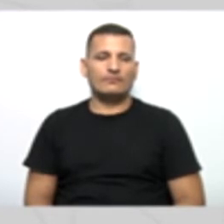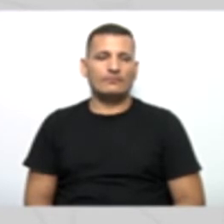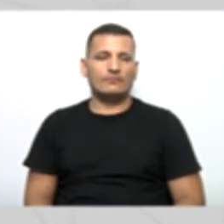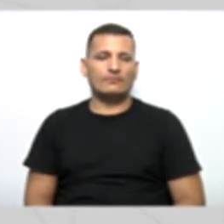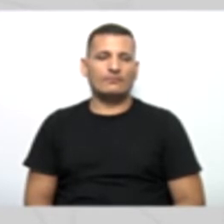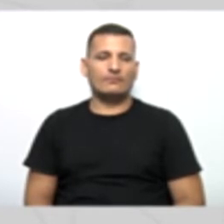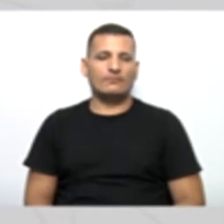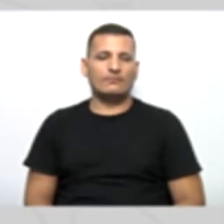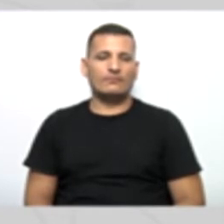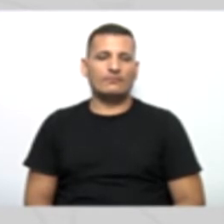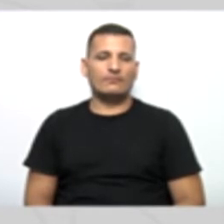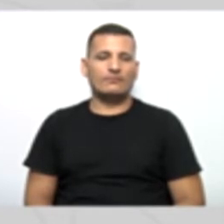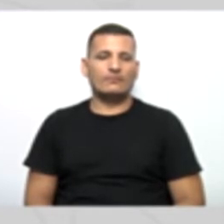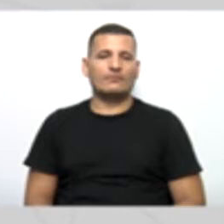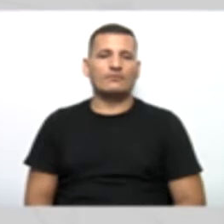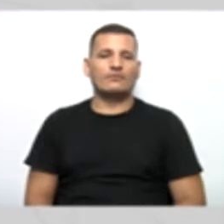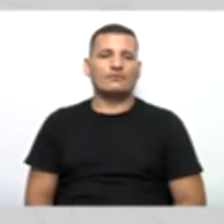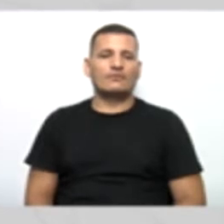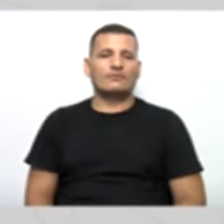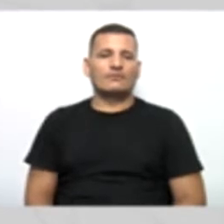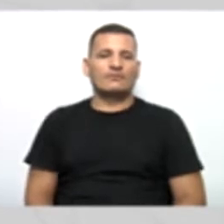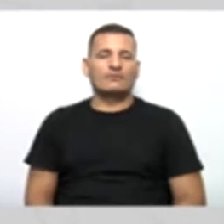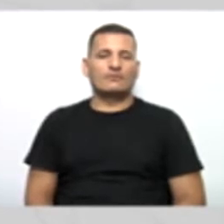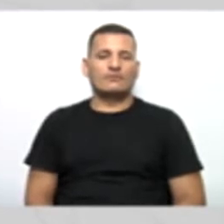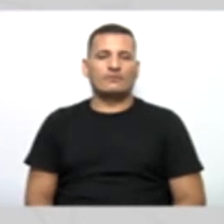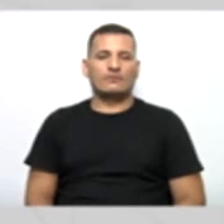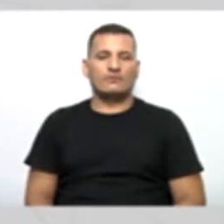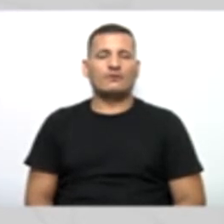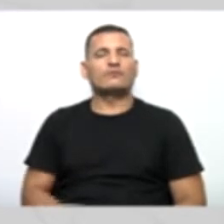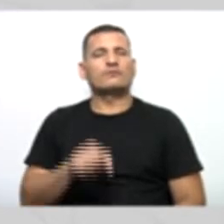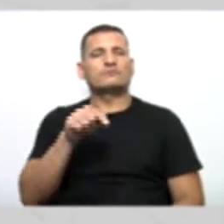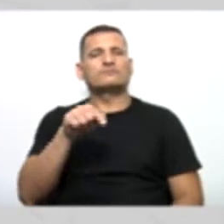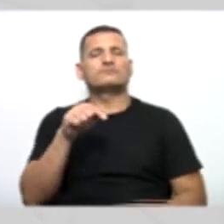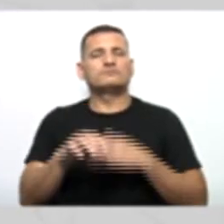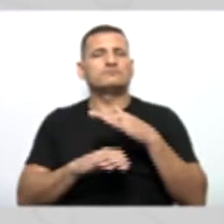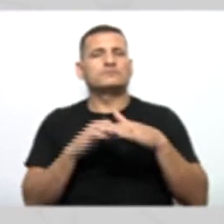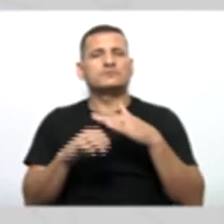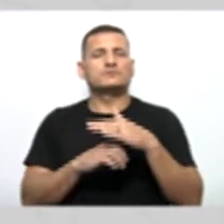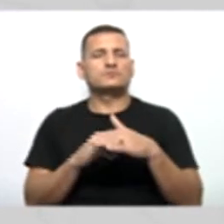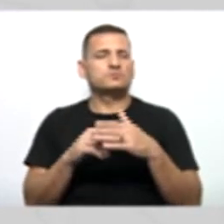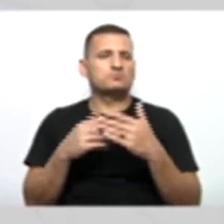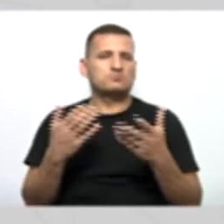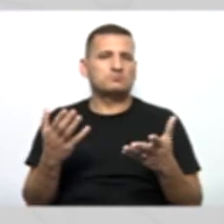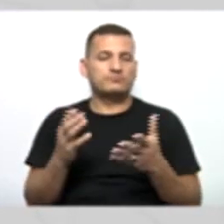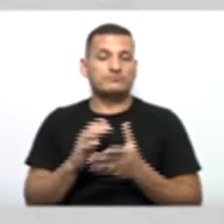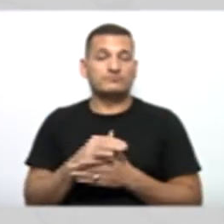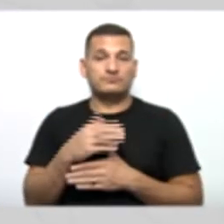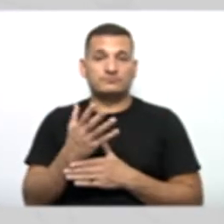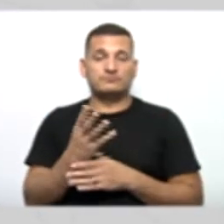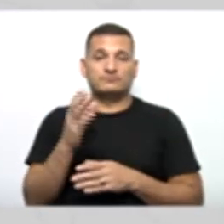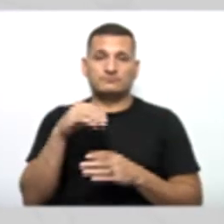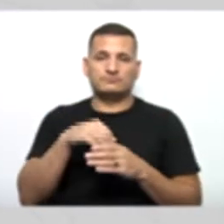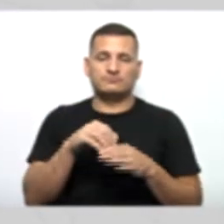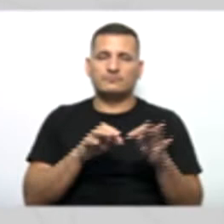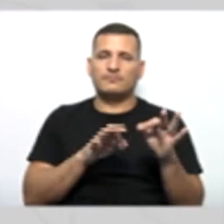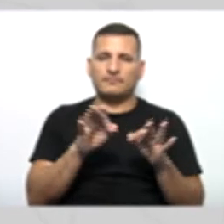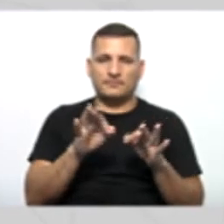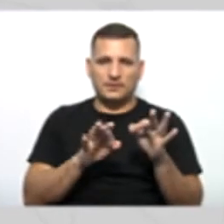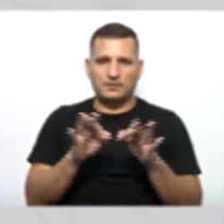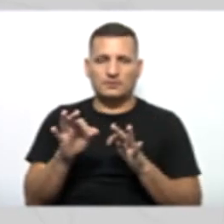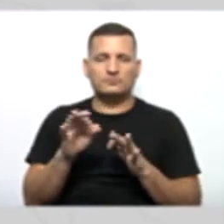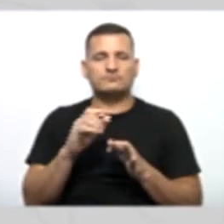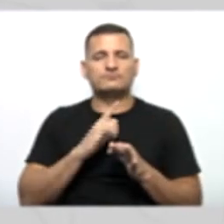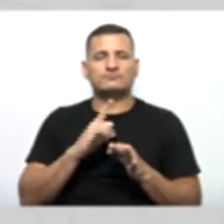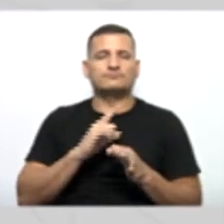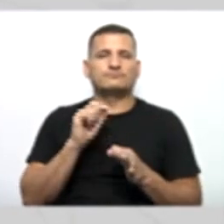Bom, em qual estágio da relação meio ambiente essa empresa se encontra? Então, dentro do plano de manejo, foram